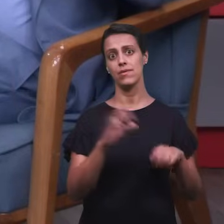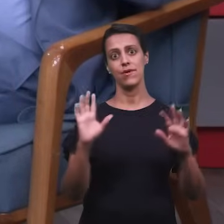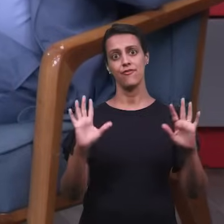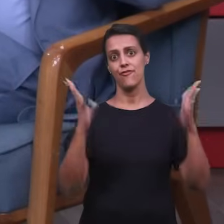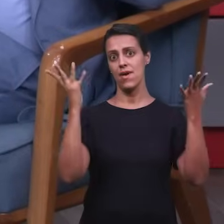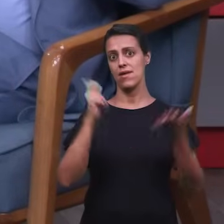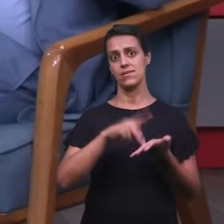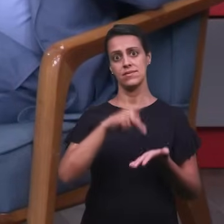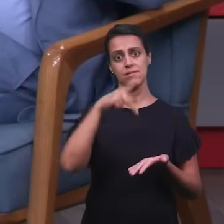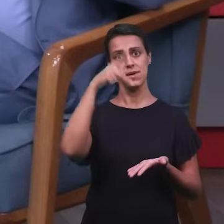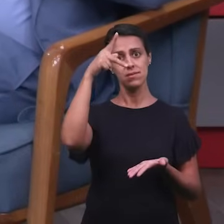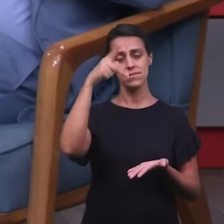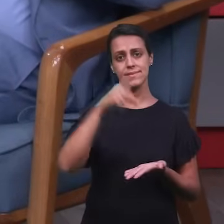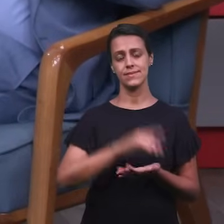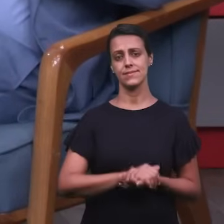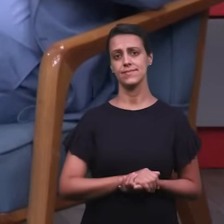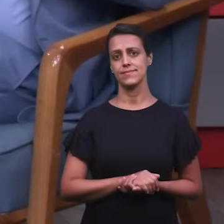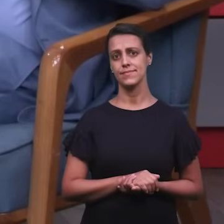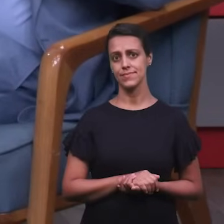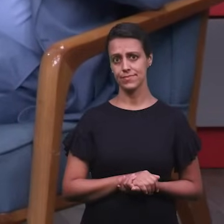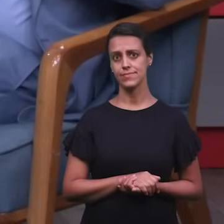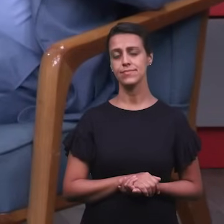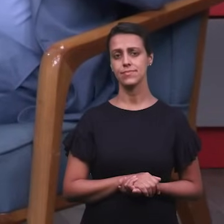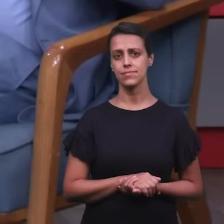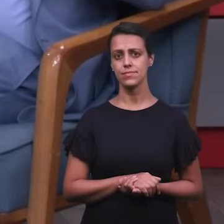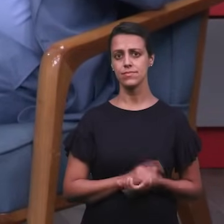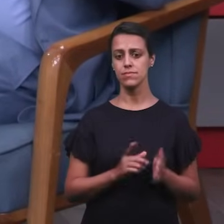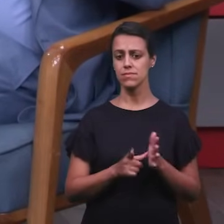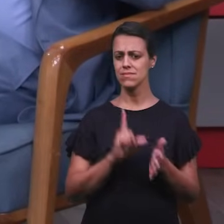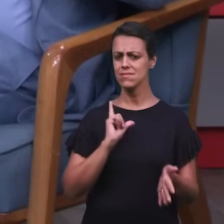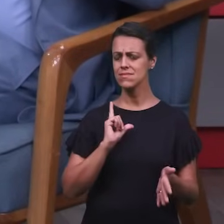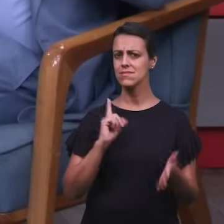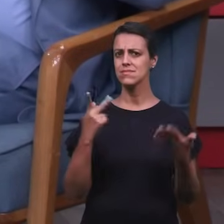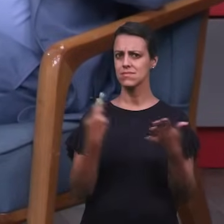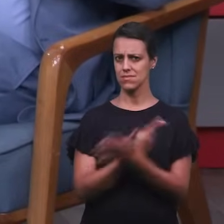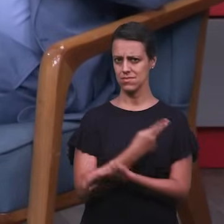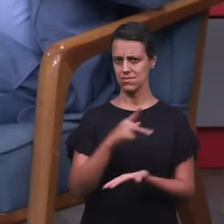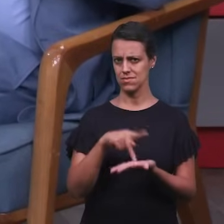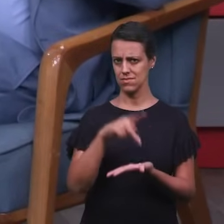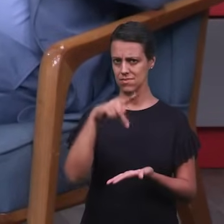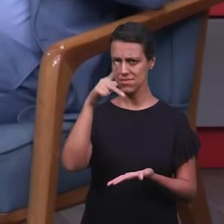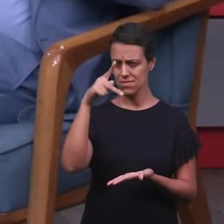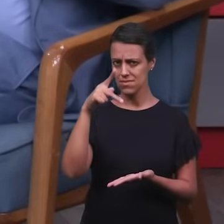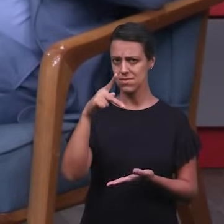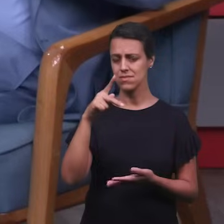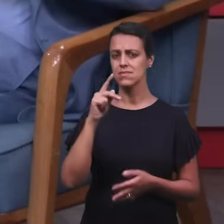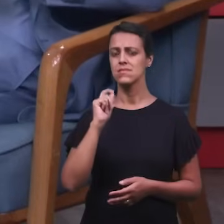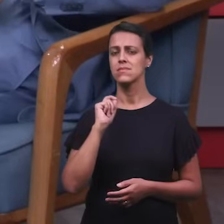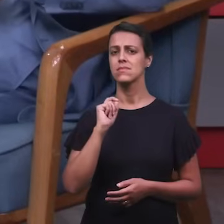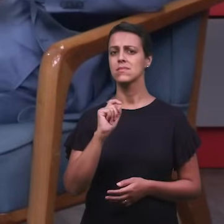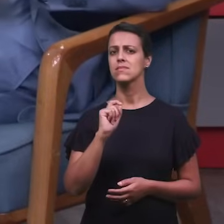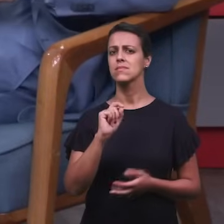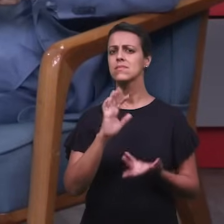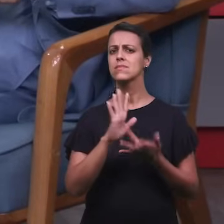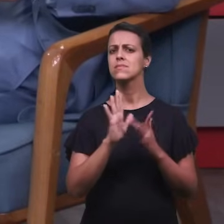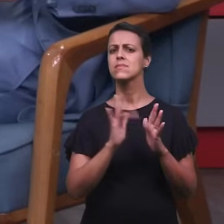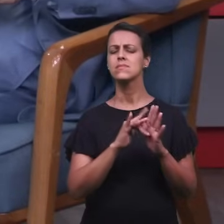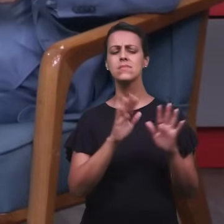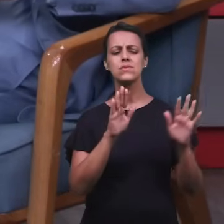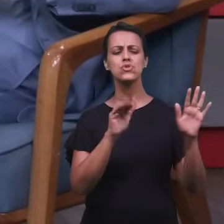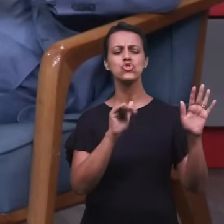a festa da Páscoa. Antes, né, da Páscoa, ele chama os